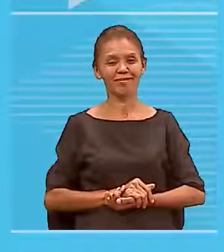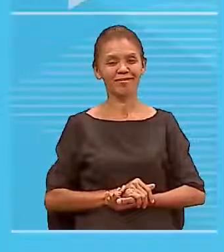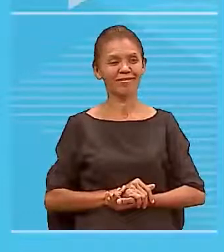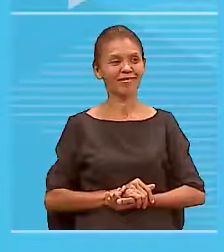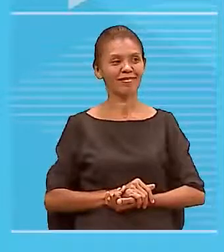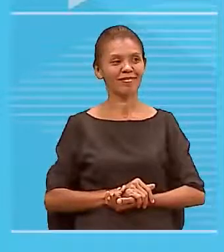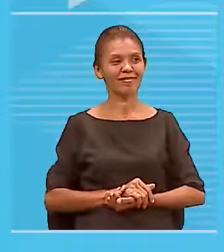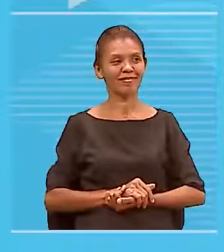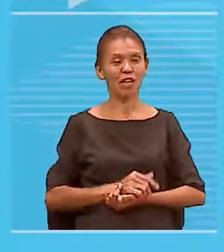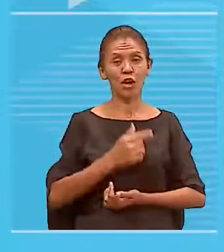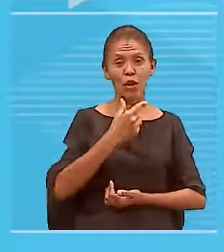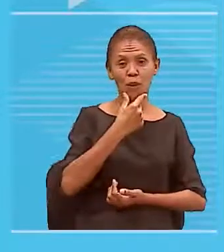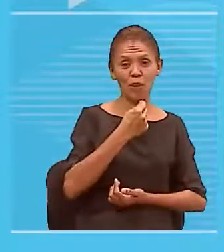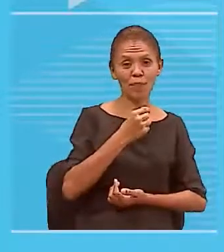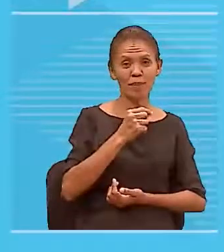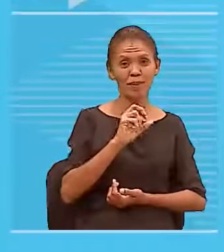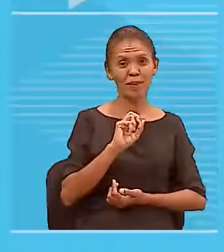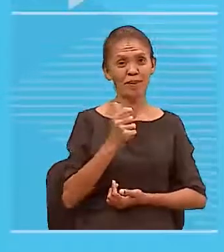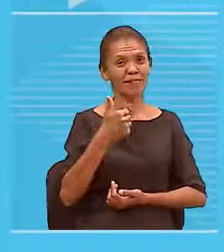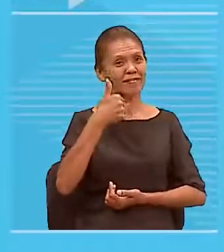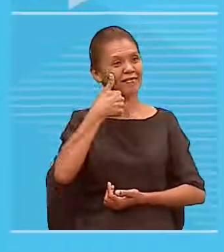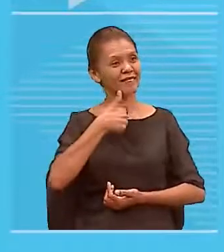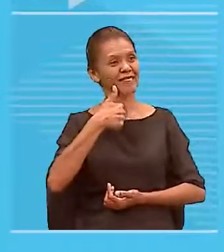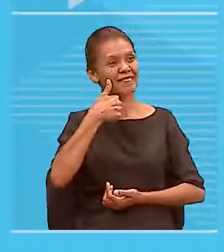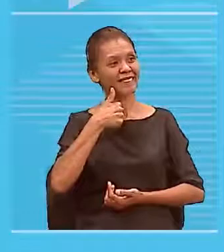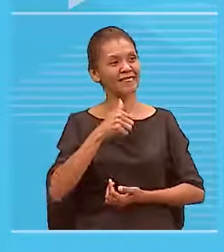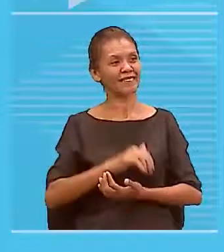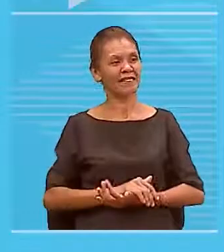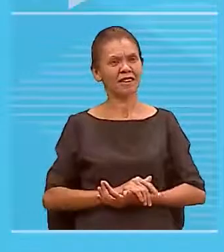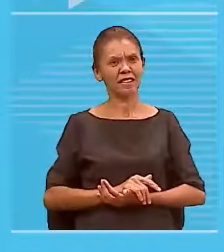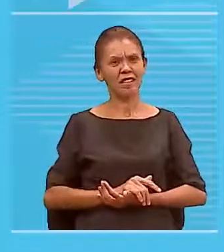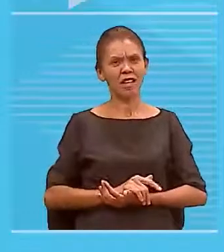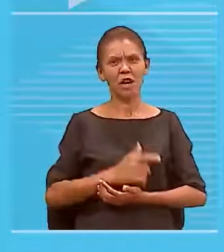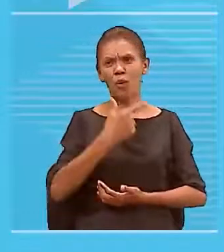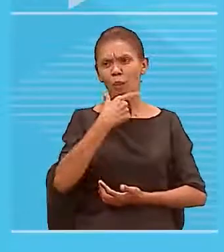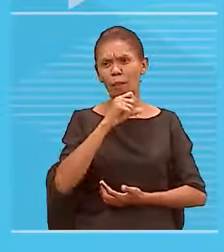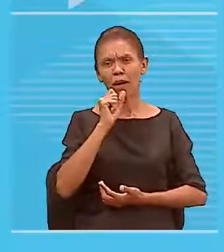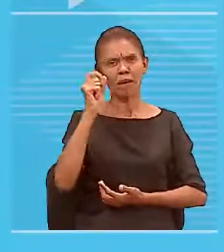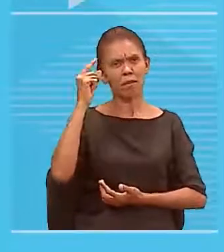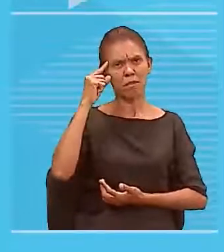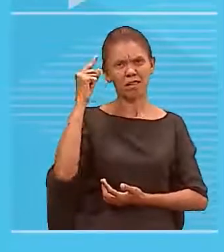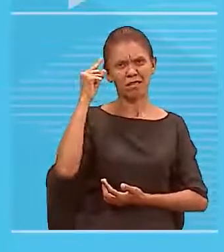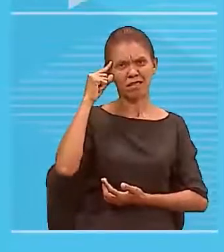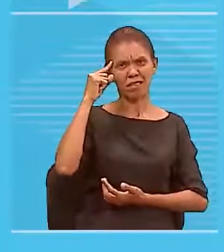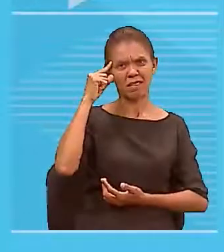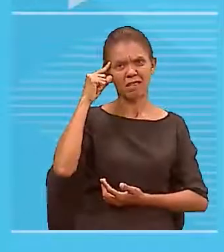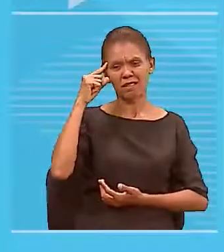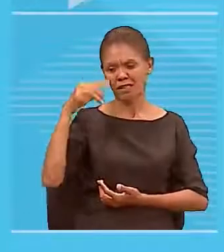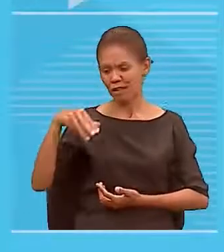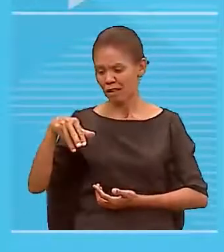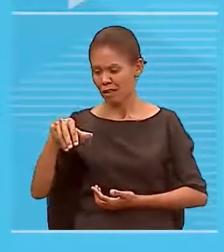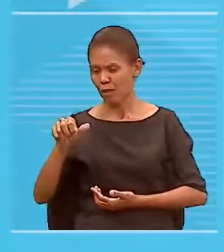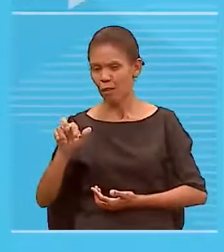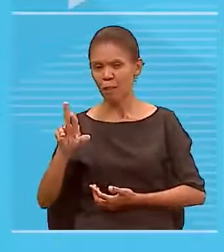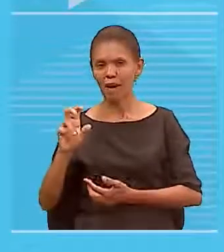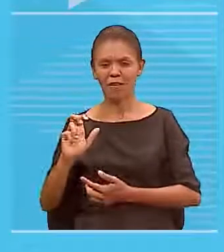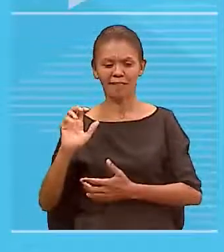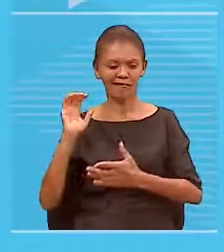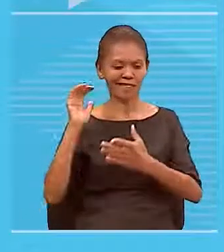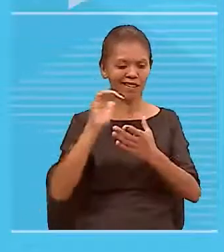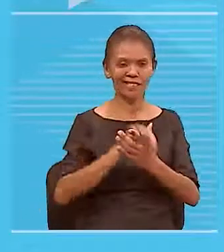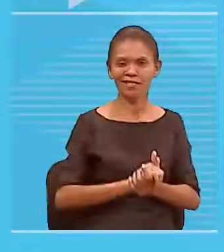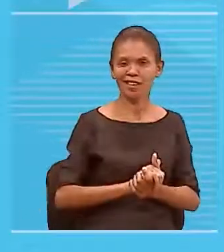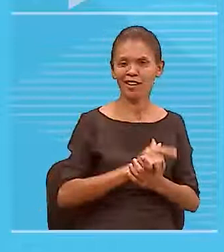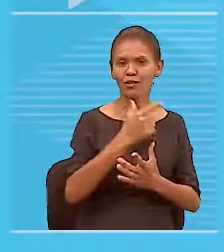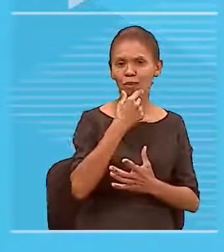homem ou mulher ele nunca iria imaginar que o Mauro havia se casado com